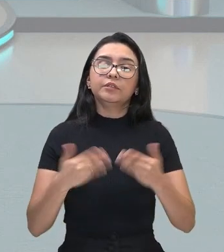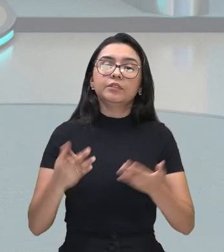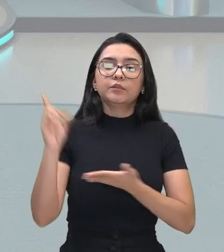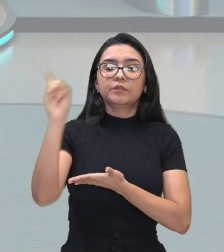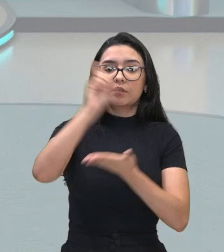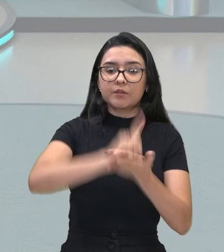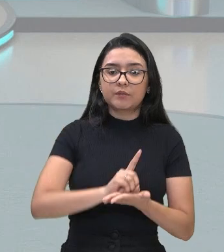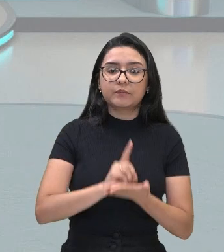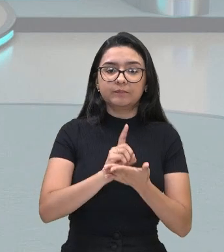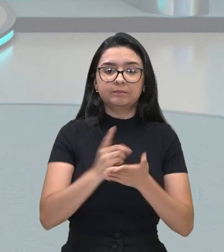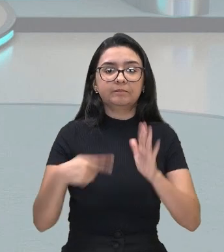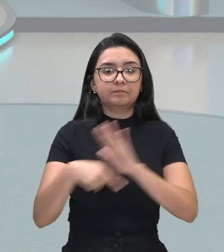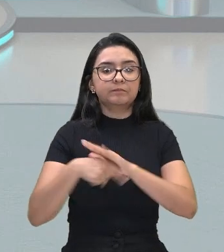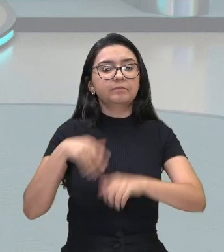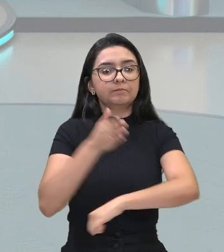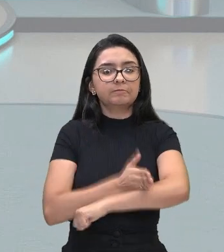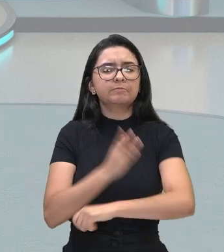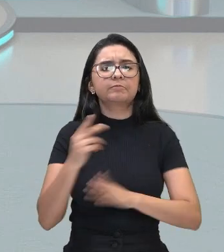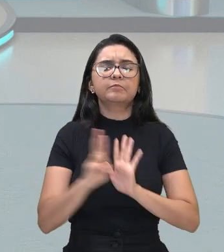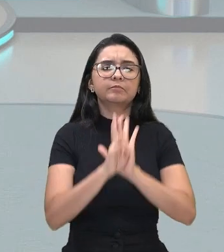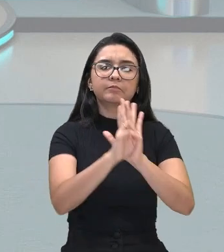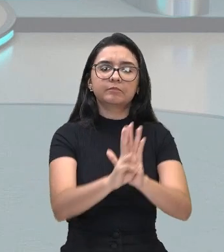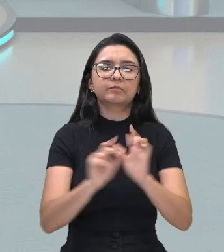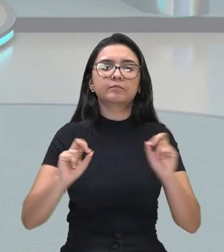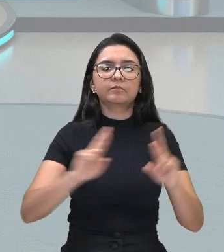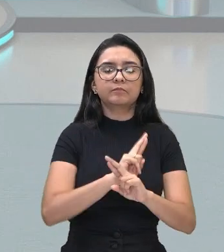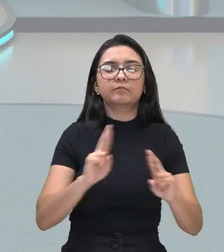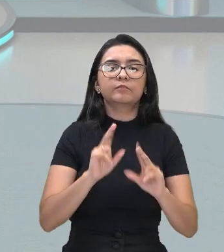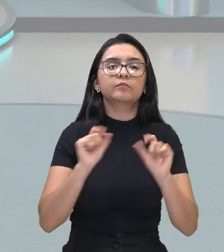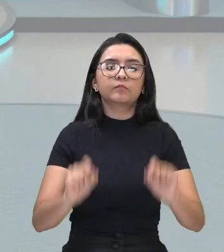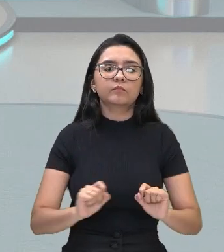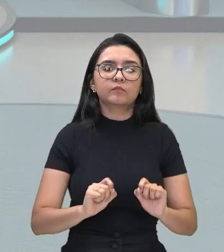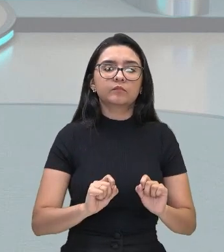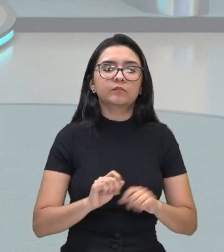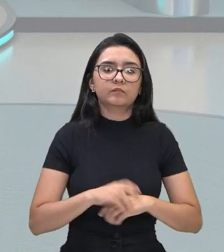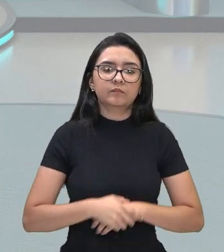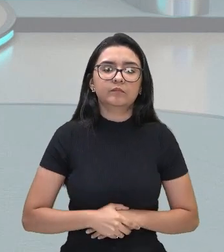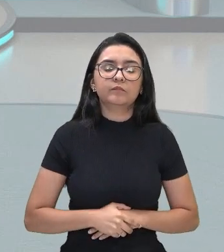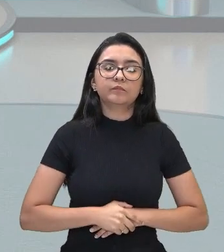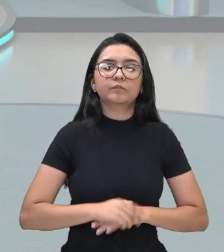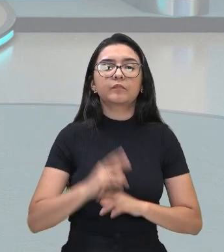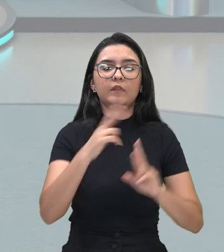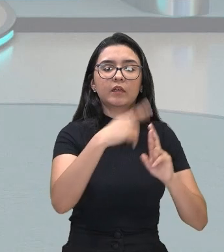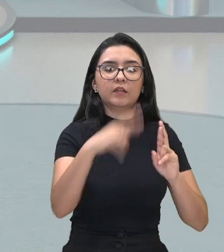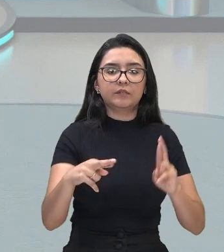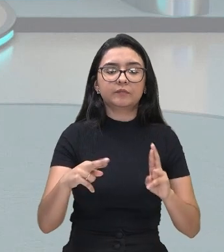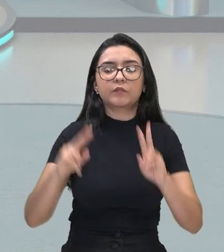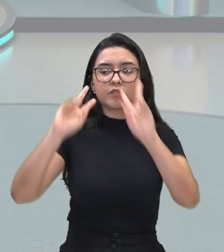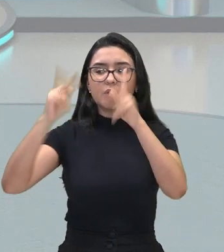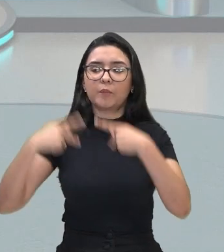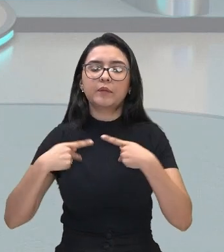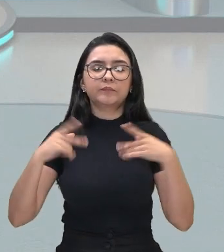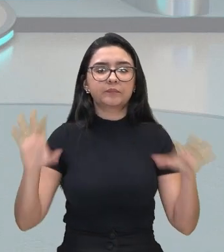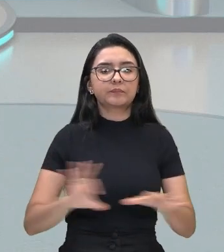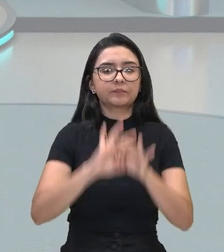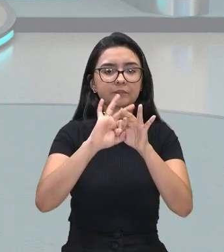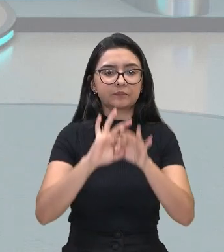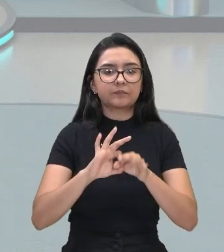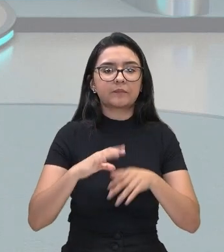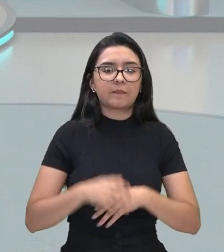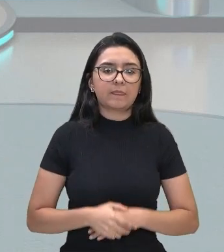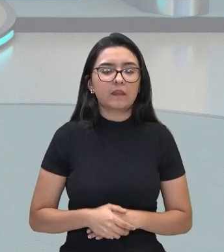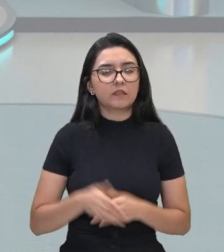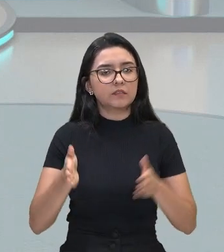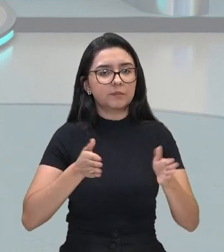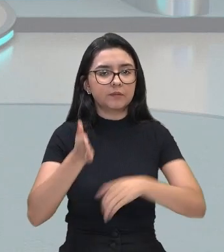teocentrismo medieval, ele representou a relação entre o divino, ou seja, a religião, e os seres humanos medievos,